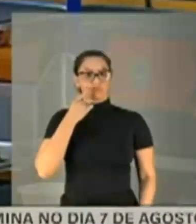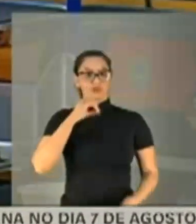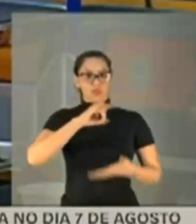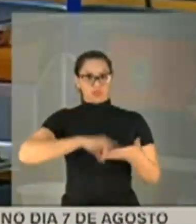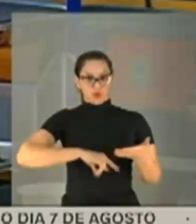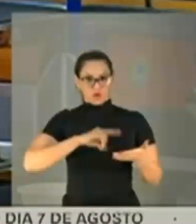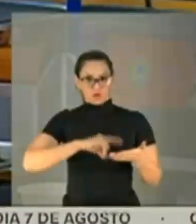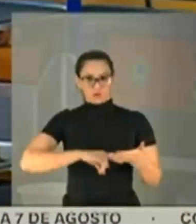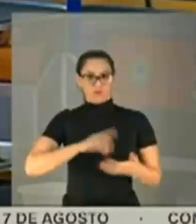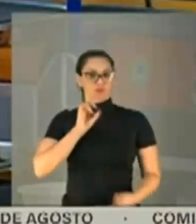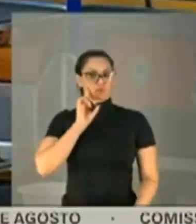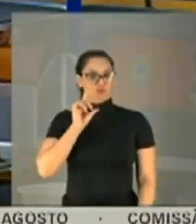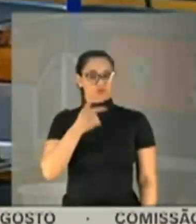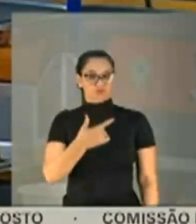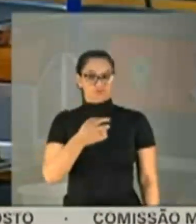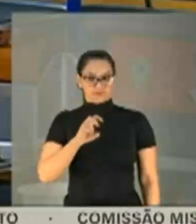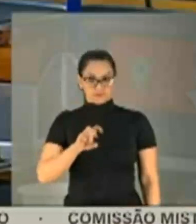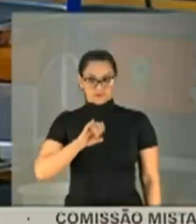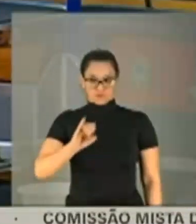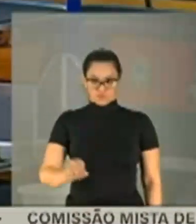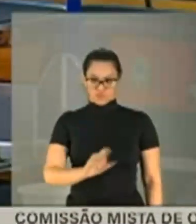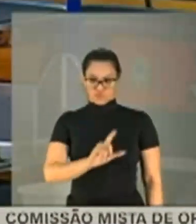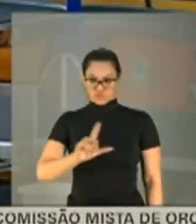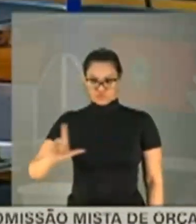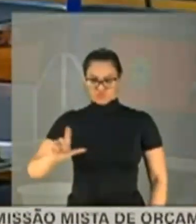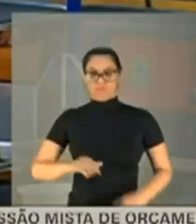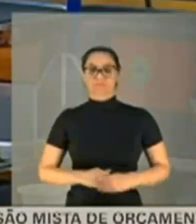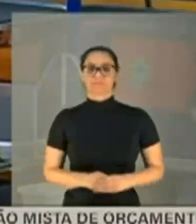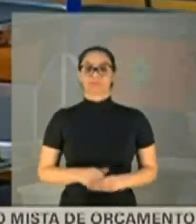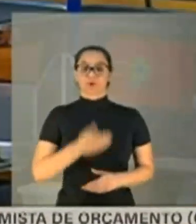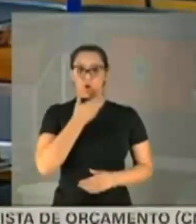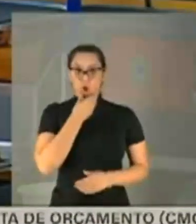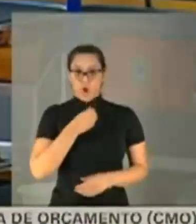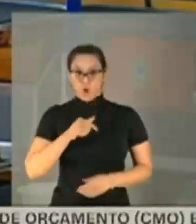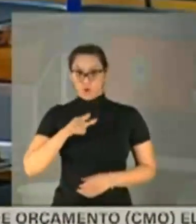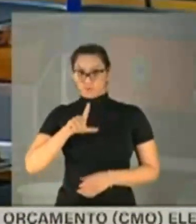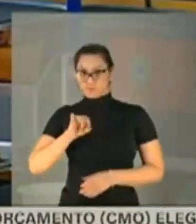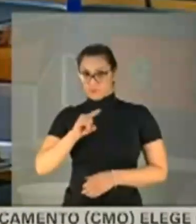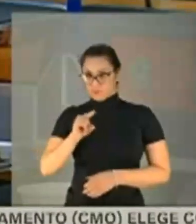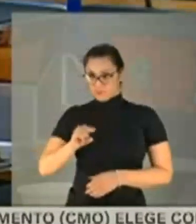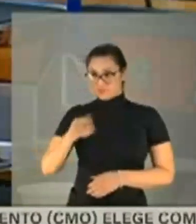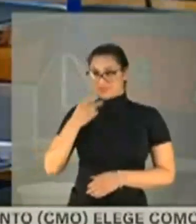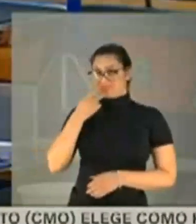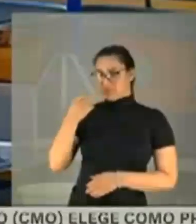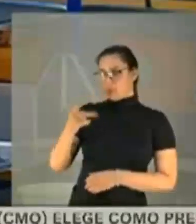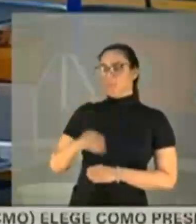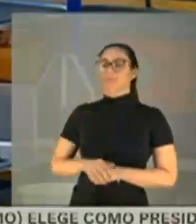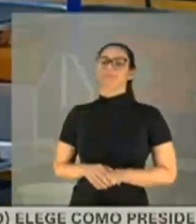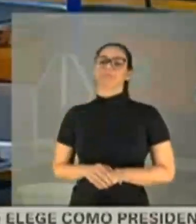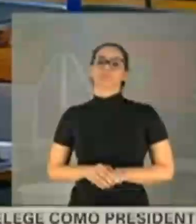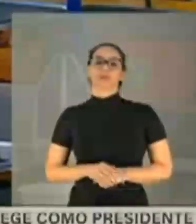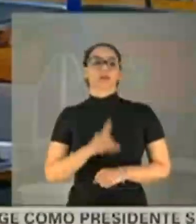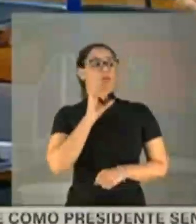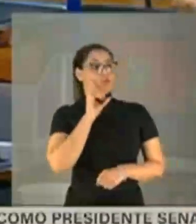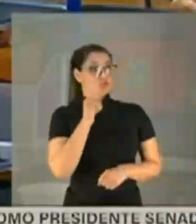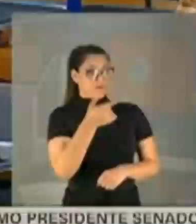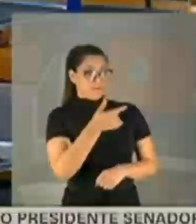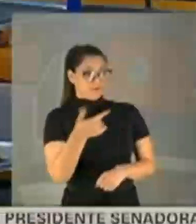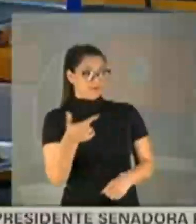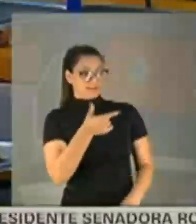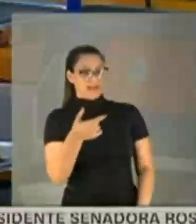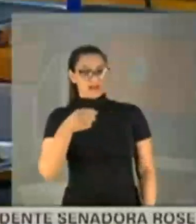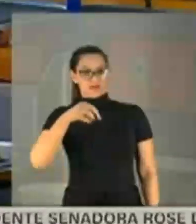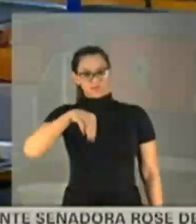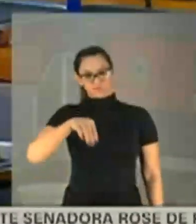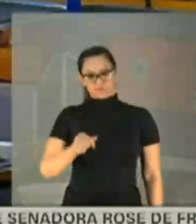dia 25 de junho. O senhor Luiz Ricardo diz o seguinte: no dia 22 de março,